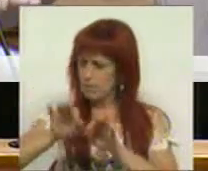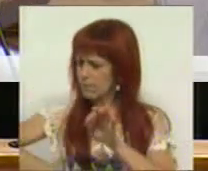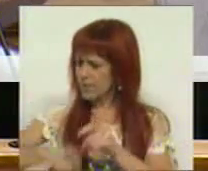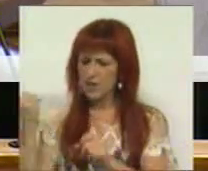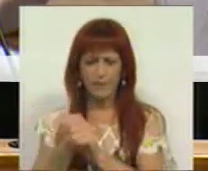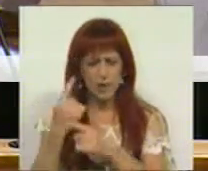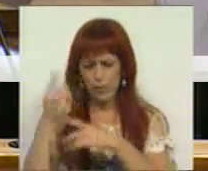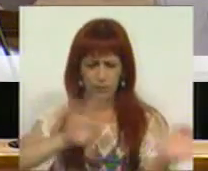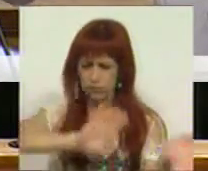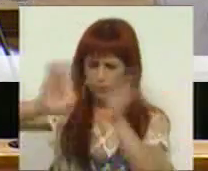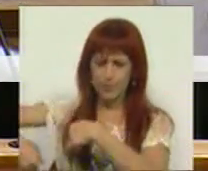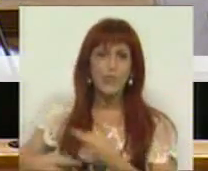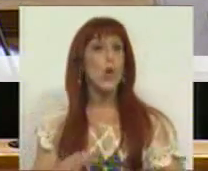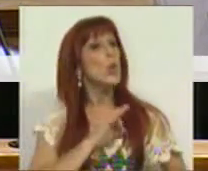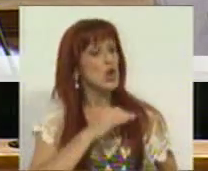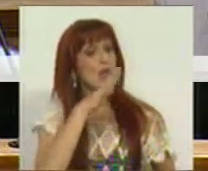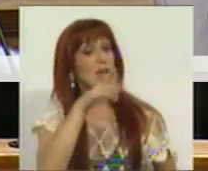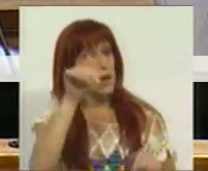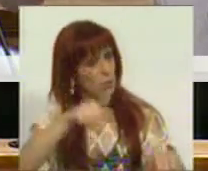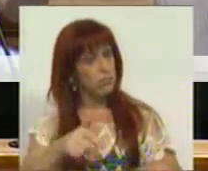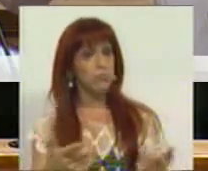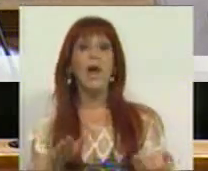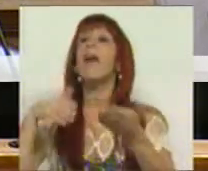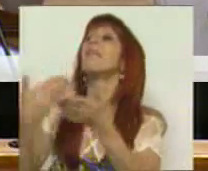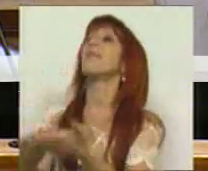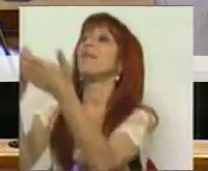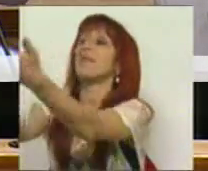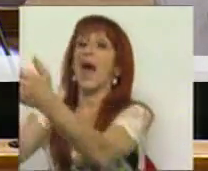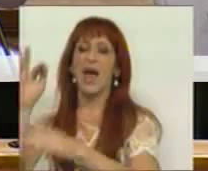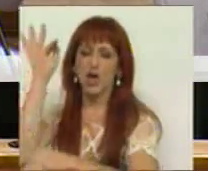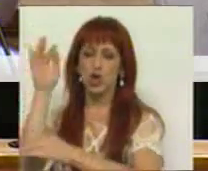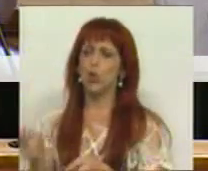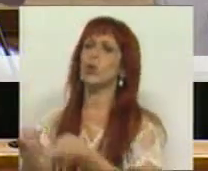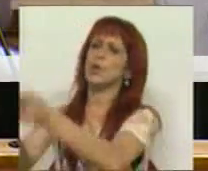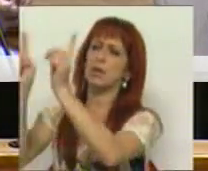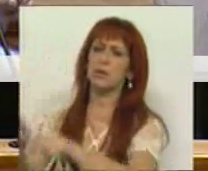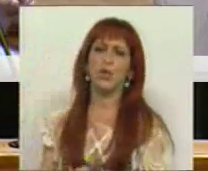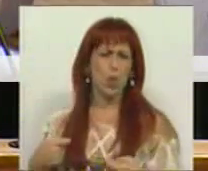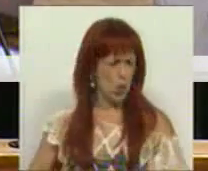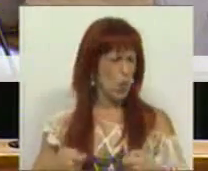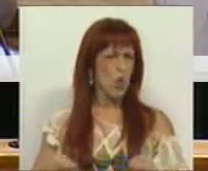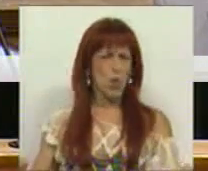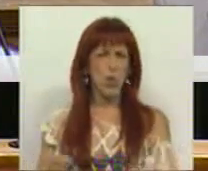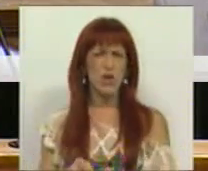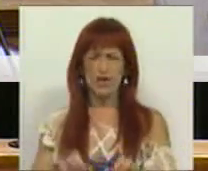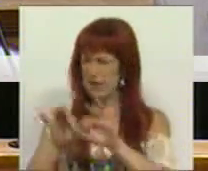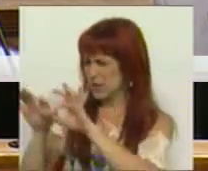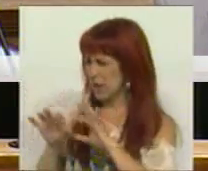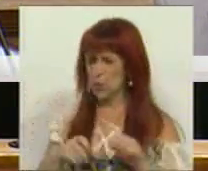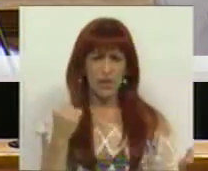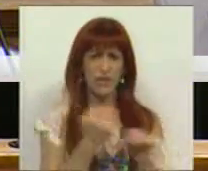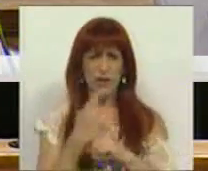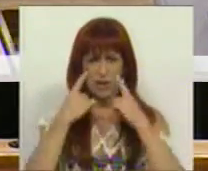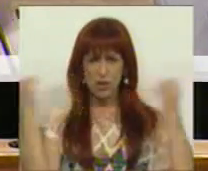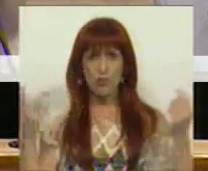um serviço público, fazer o que os senhores disseram aqui, dar às juntas de freguesia aquilo que são os custos da universalidade do